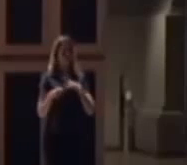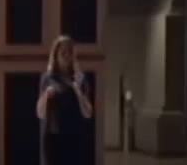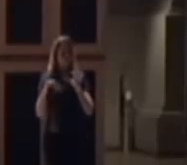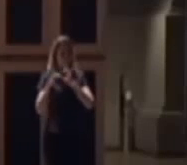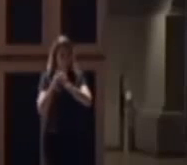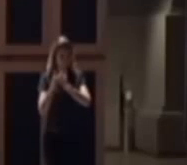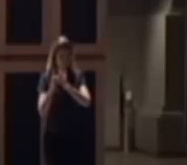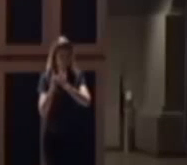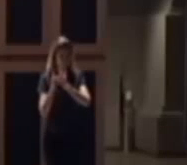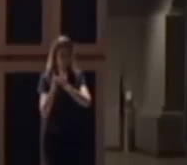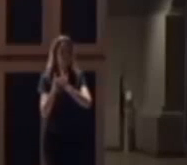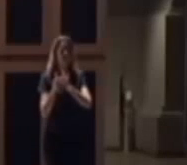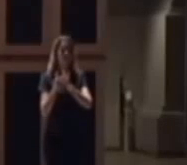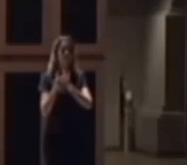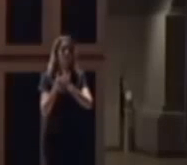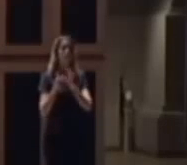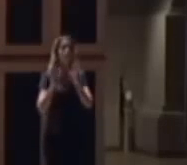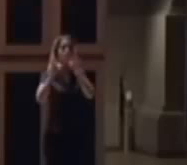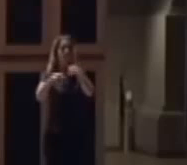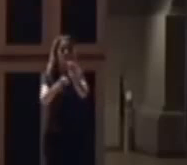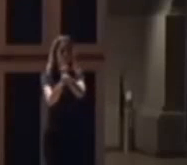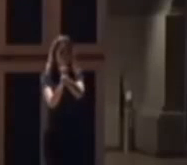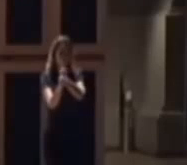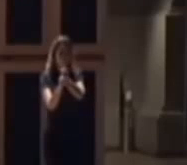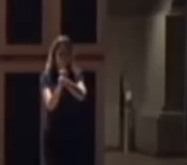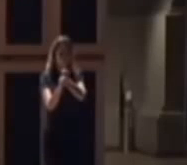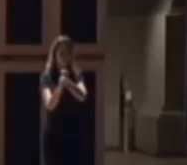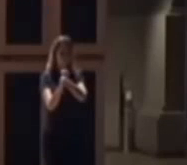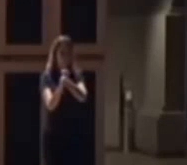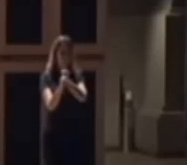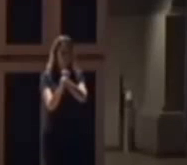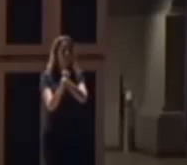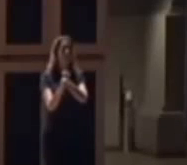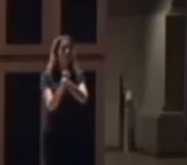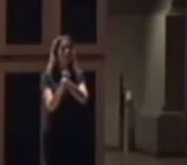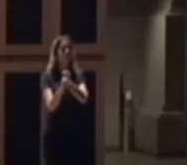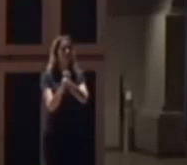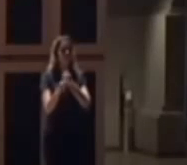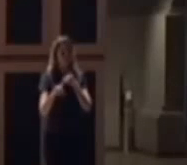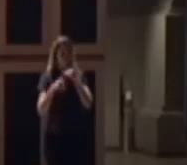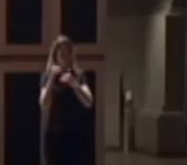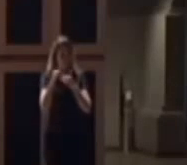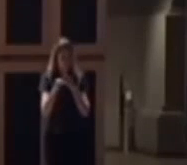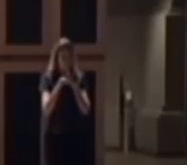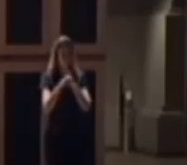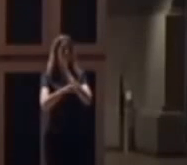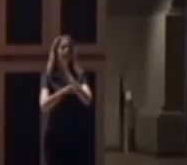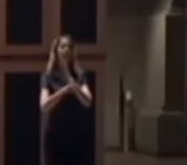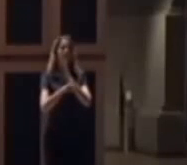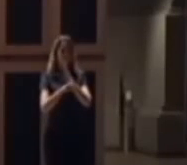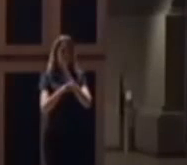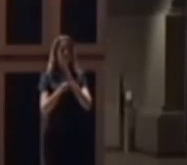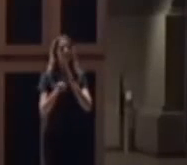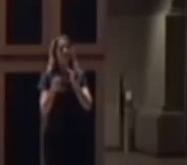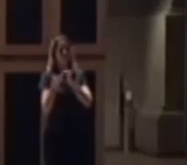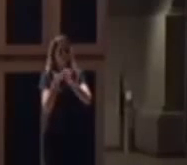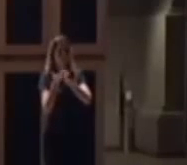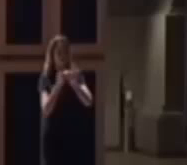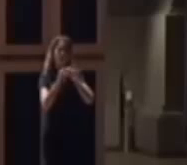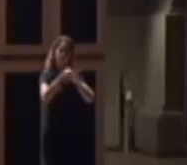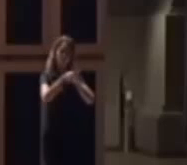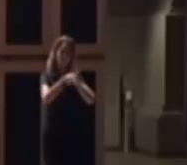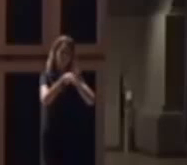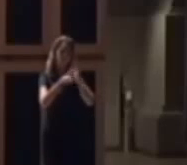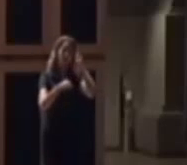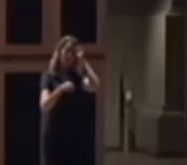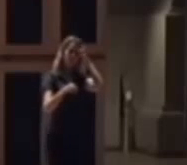partir agora do final do ano esse processo passa a ser conduzido pela Secretaria de Educação e a cultura